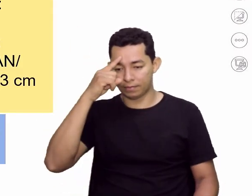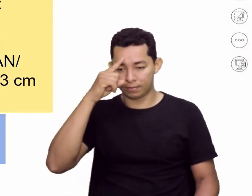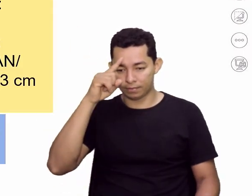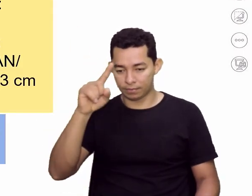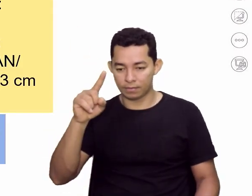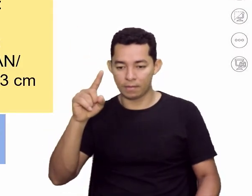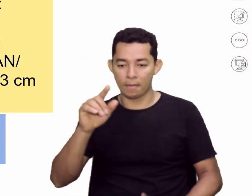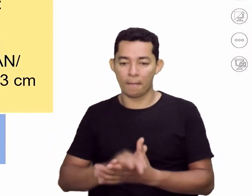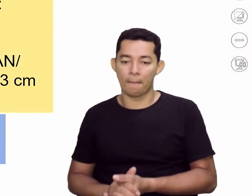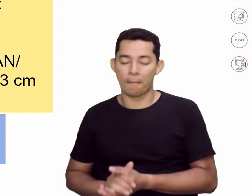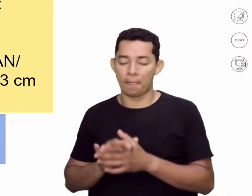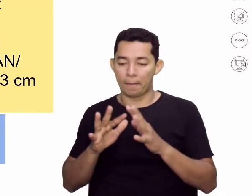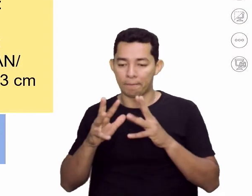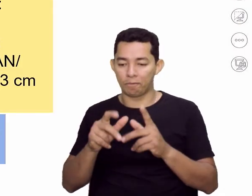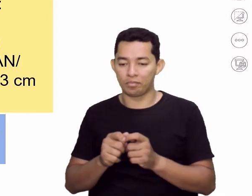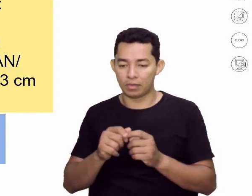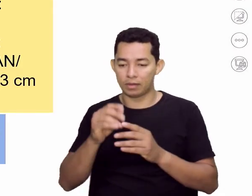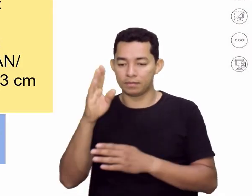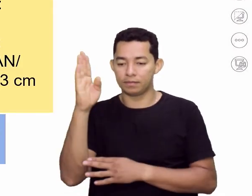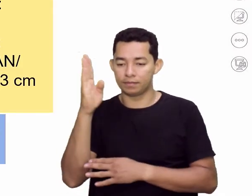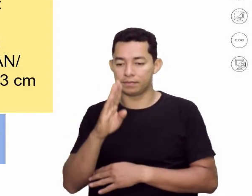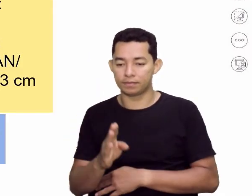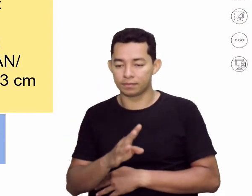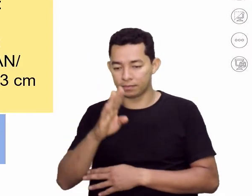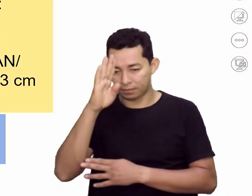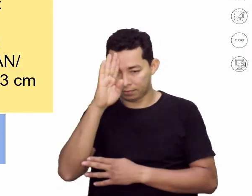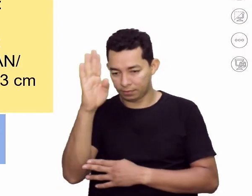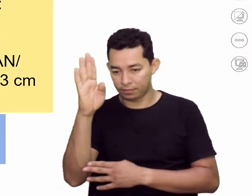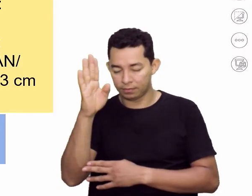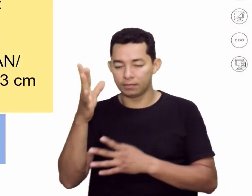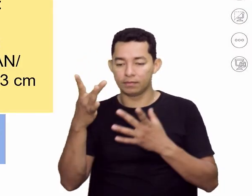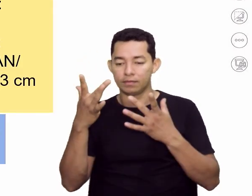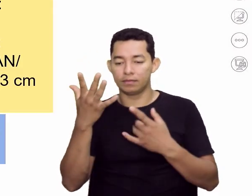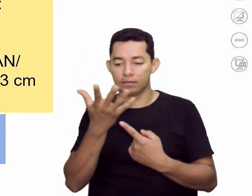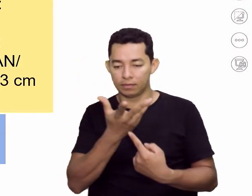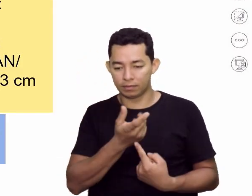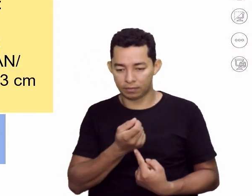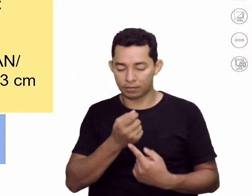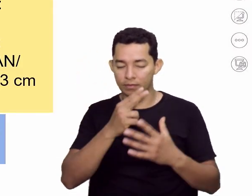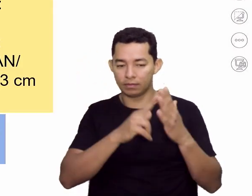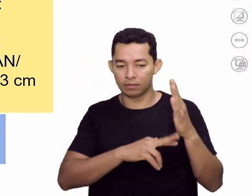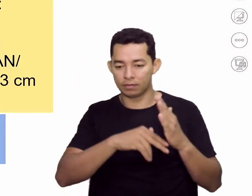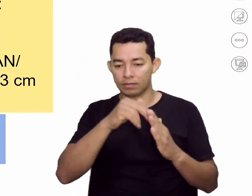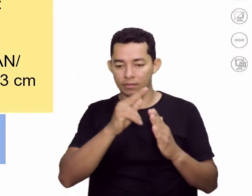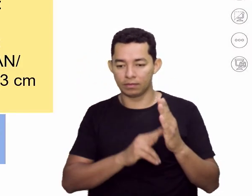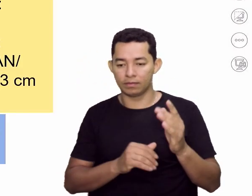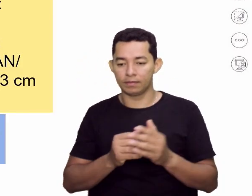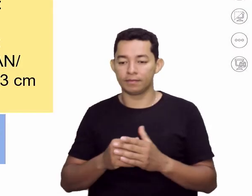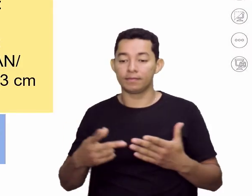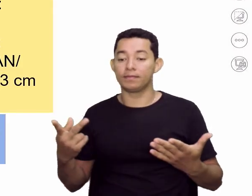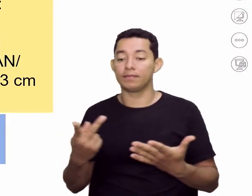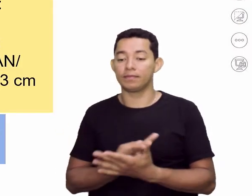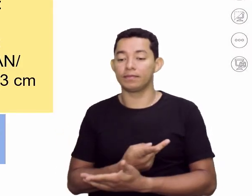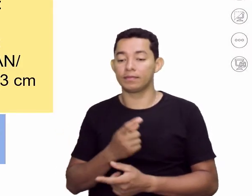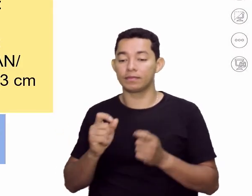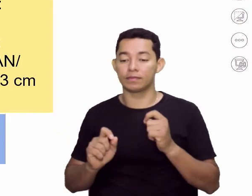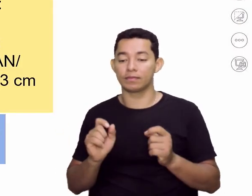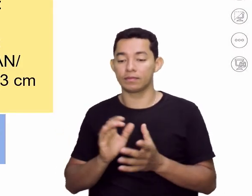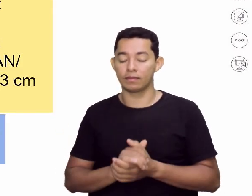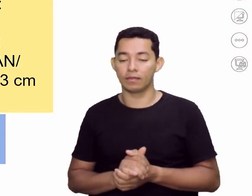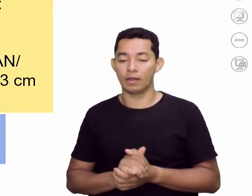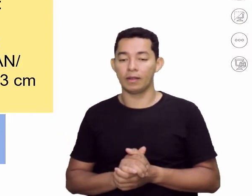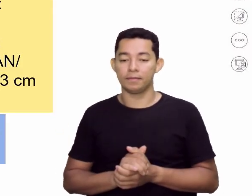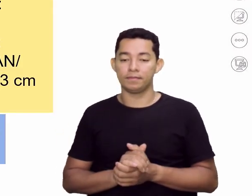todos os brasileiros, principalmente os das artes, os da pintura. Aconteceu a exposição